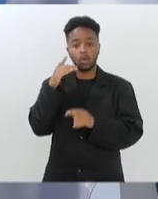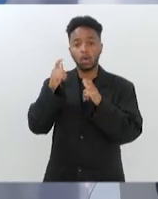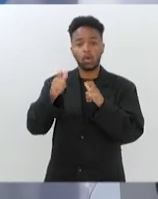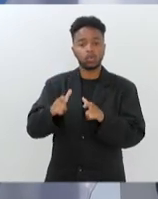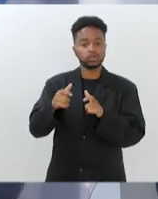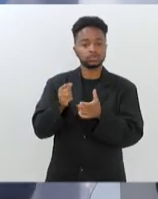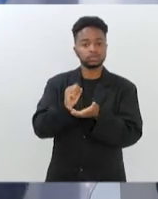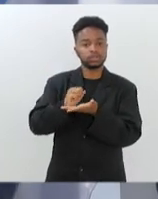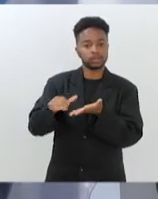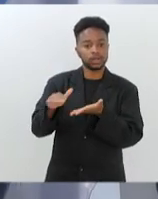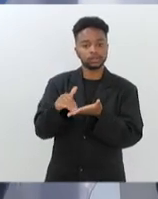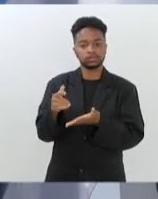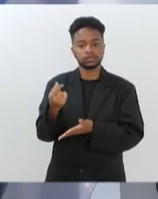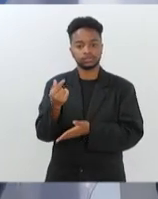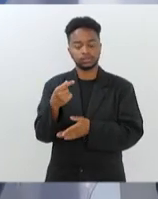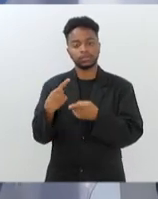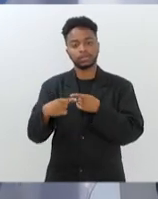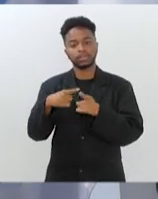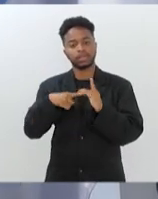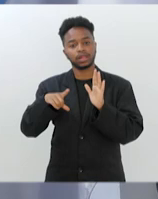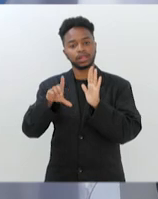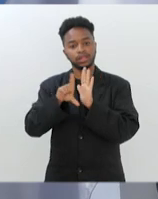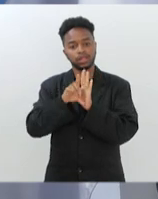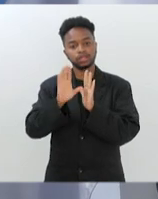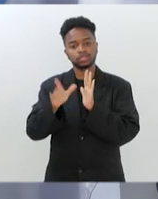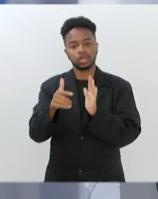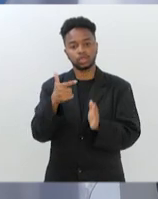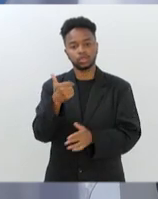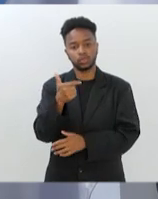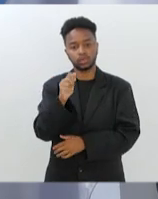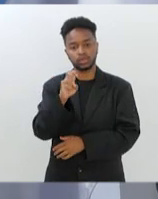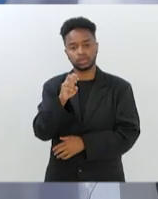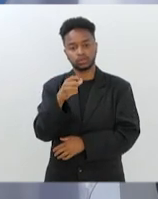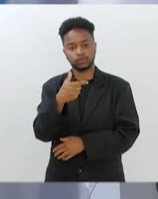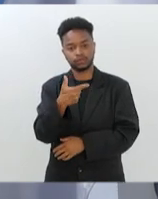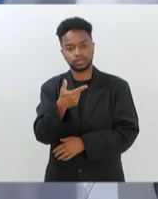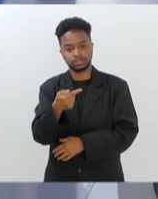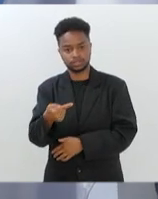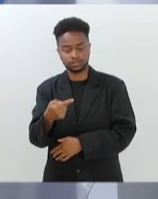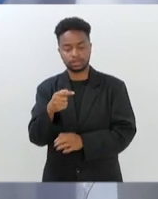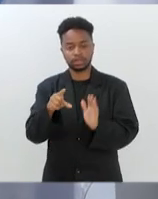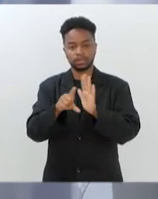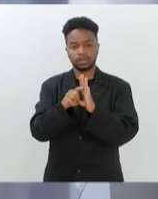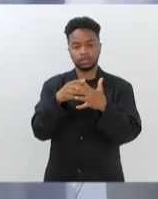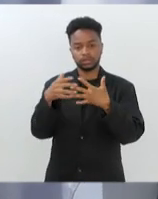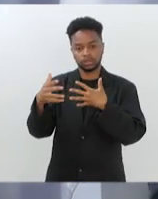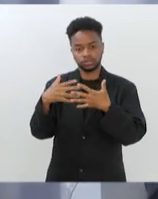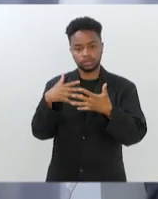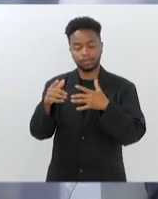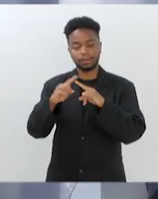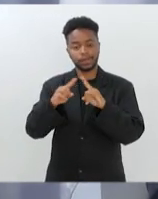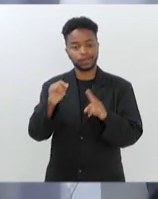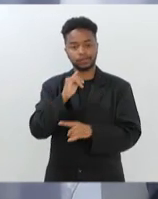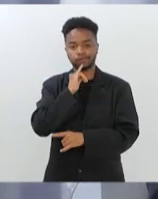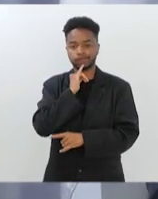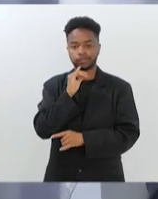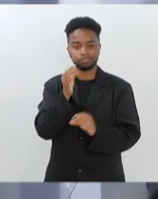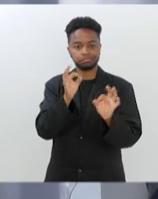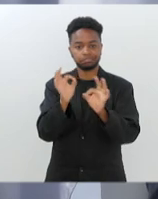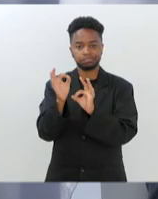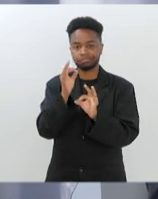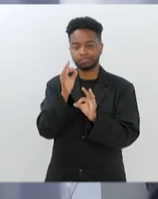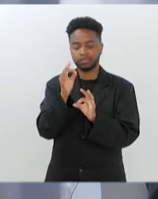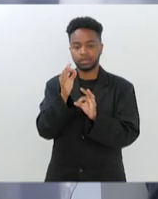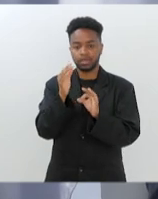destinados nós temos uma lei já que rege que é a lei 12527 a lei da Transparência que infelizmente não é observada pelo